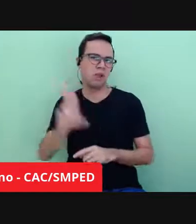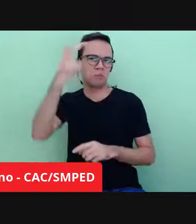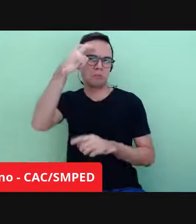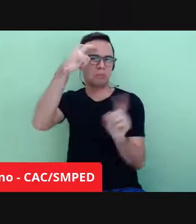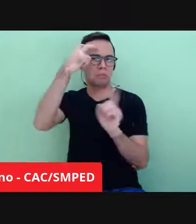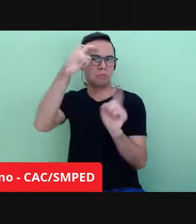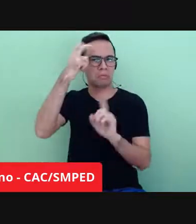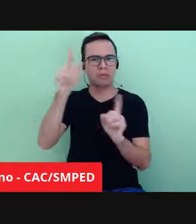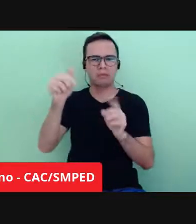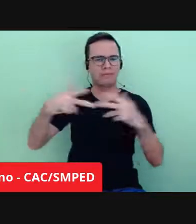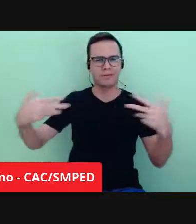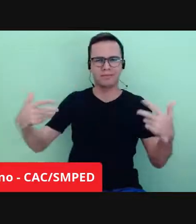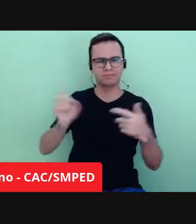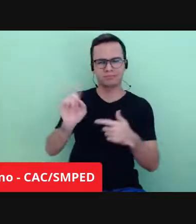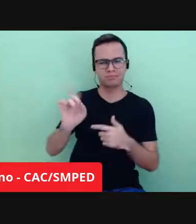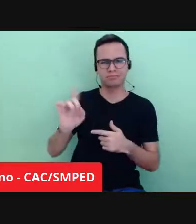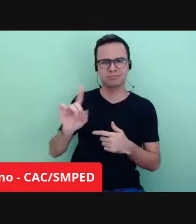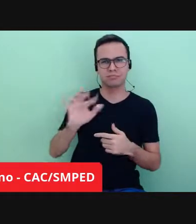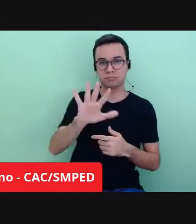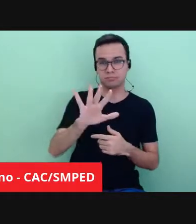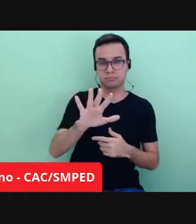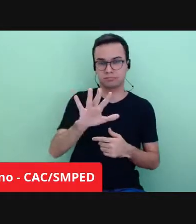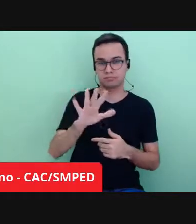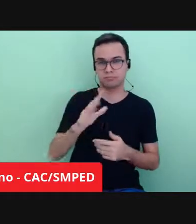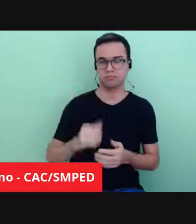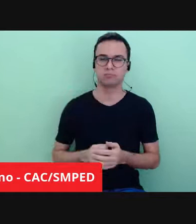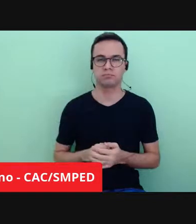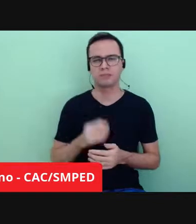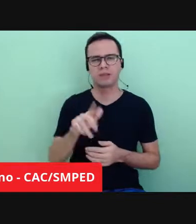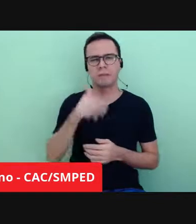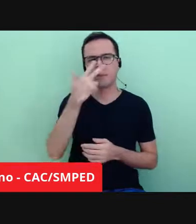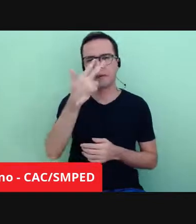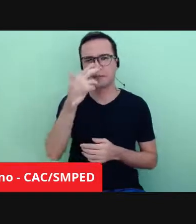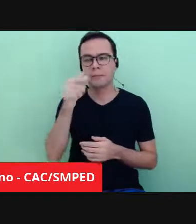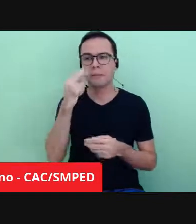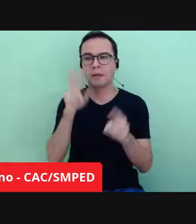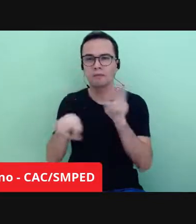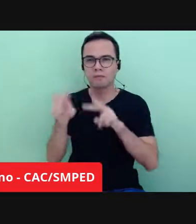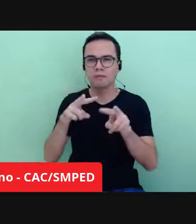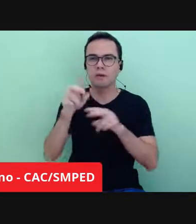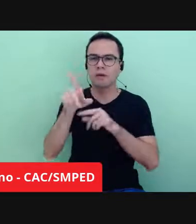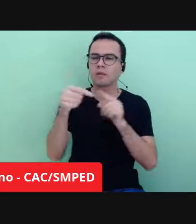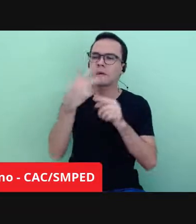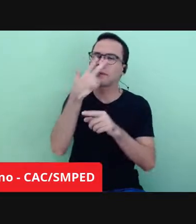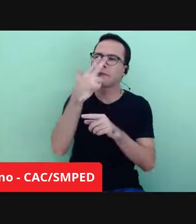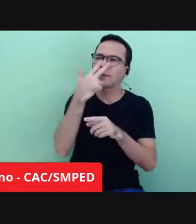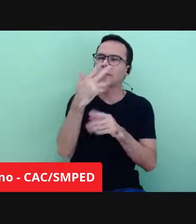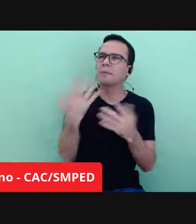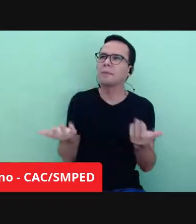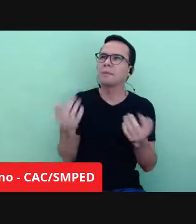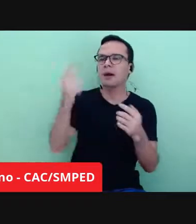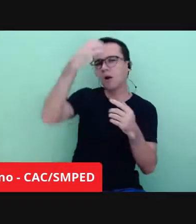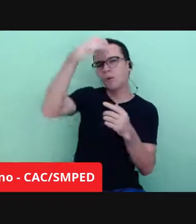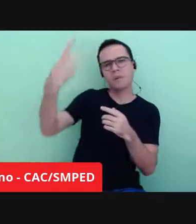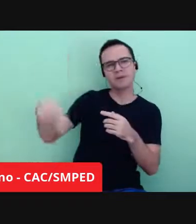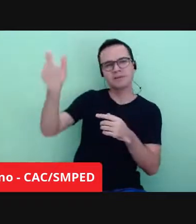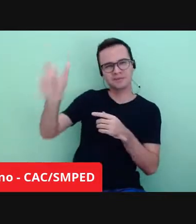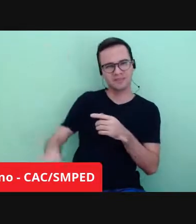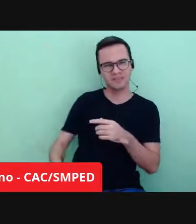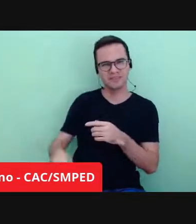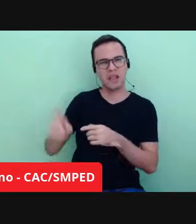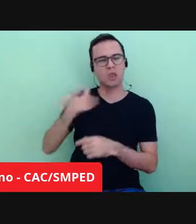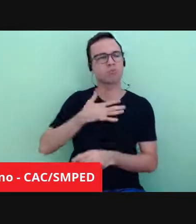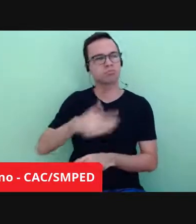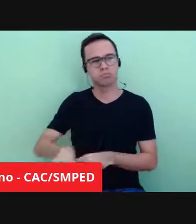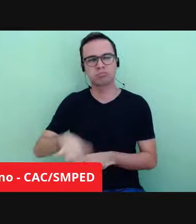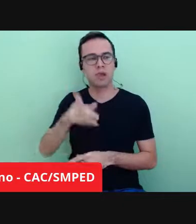não isso, ela não aquilo. E aí fica meio que o olhar como se fosse culpa da pessoa, né? Que ela não gosta,